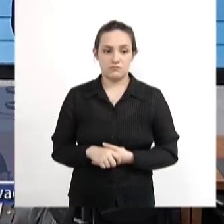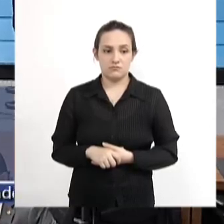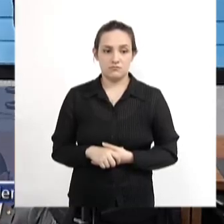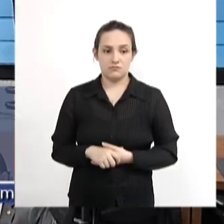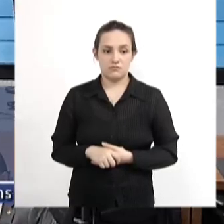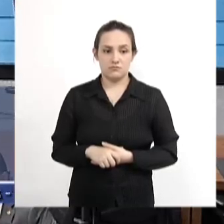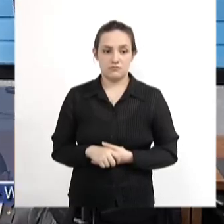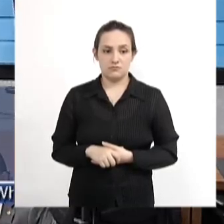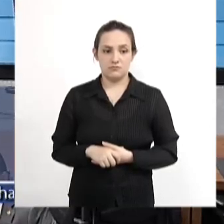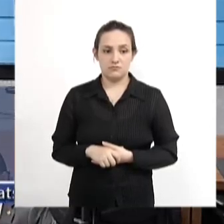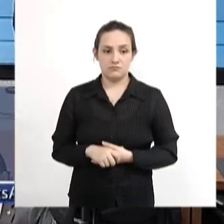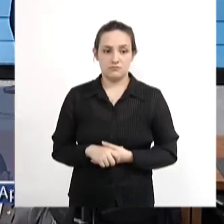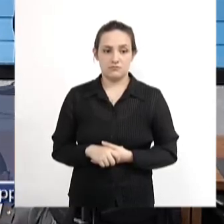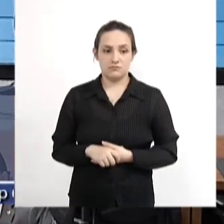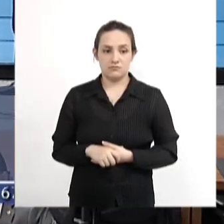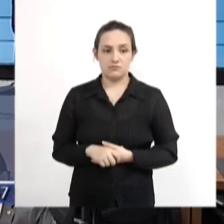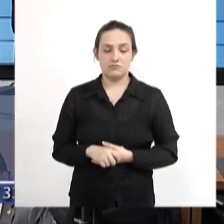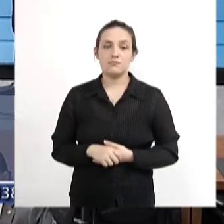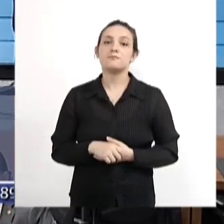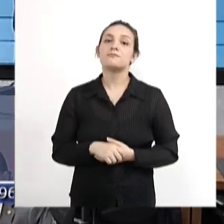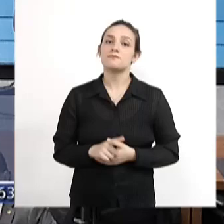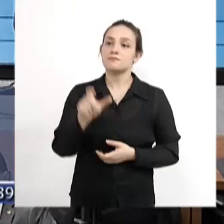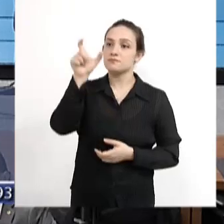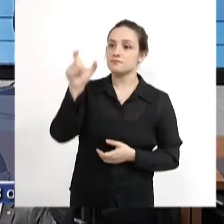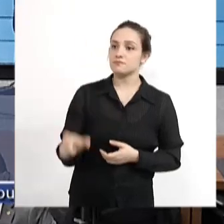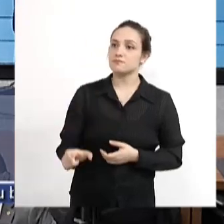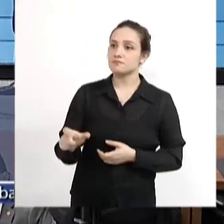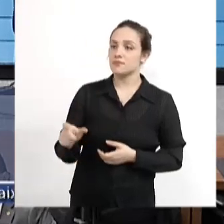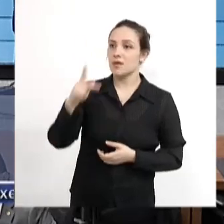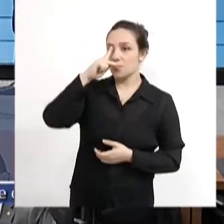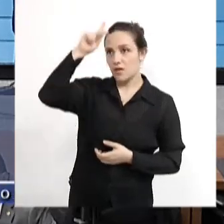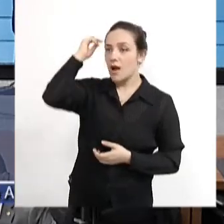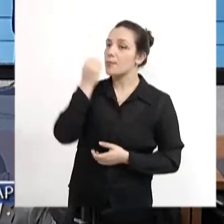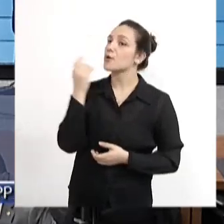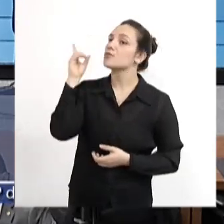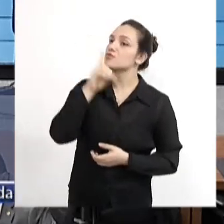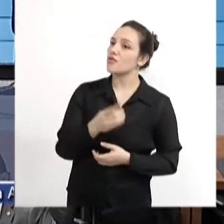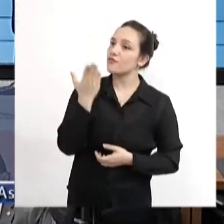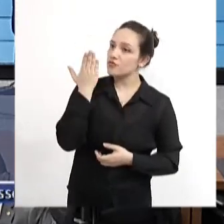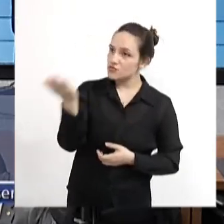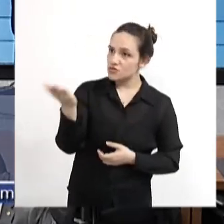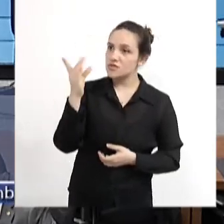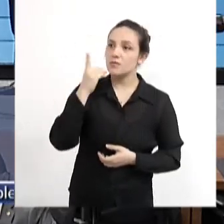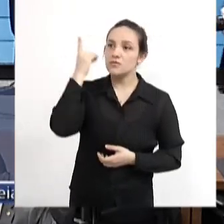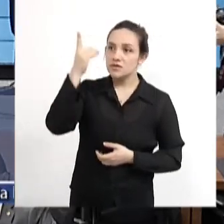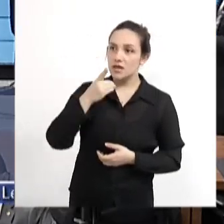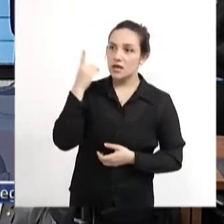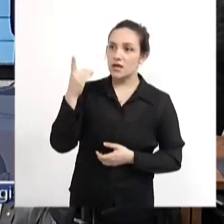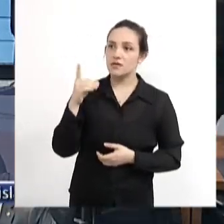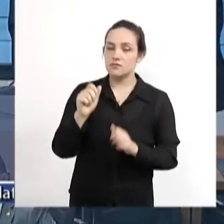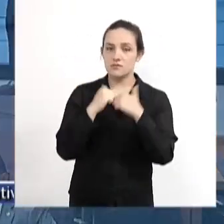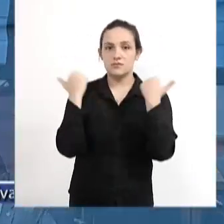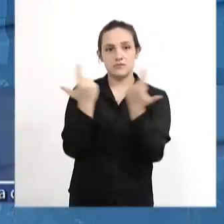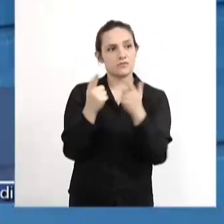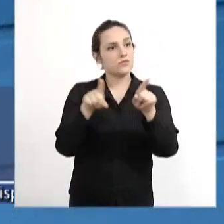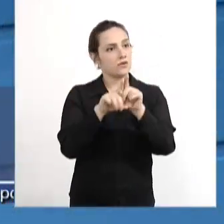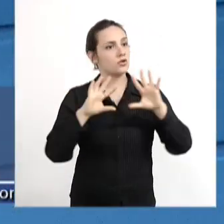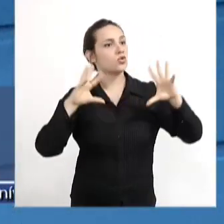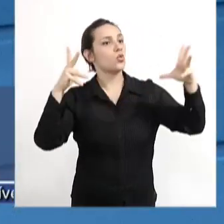Baixinho aqui. Bom dia, deputado Paulo Correia, presidente da Assembleia, aos demais